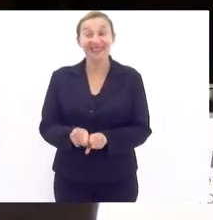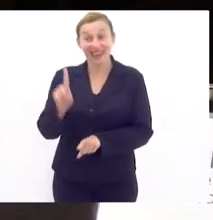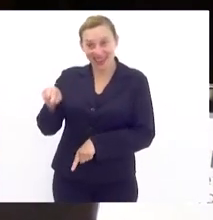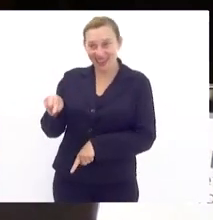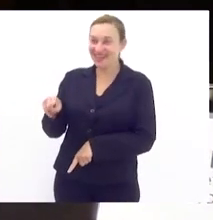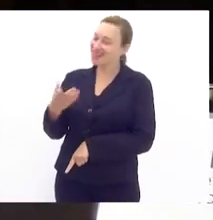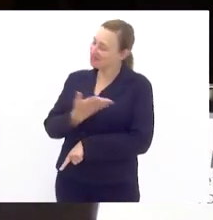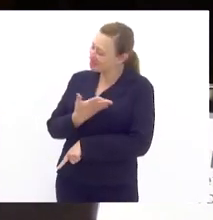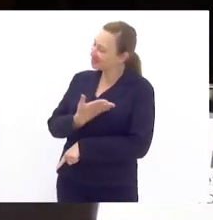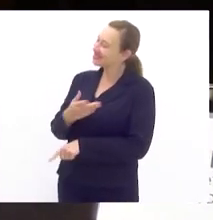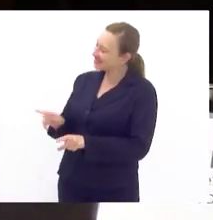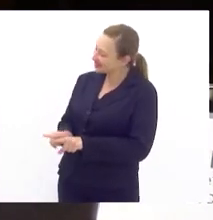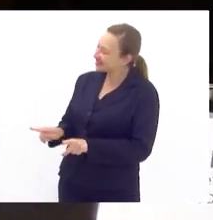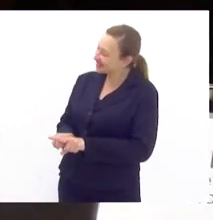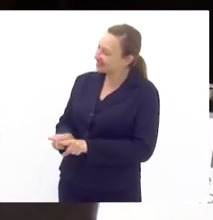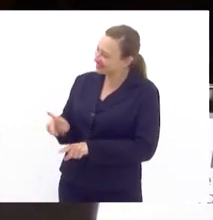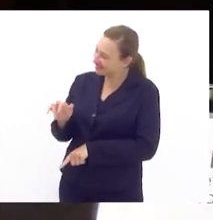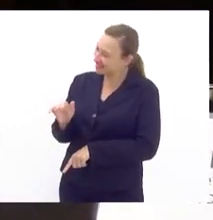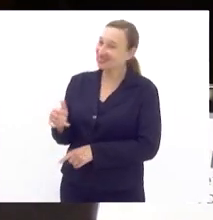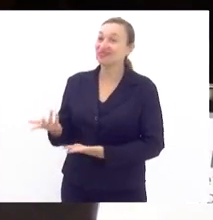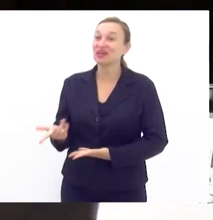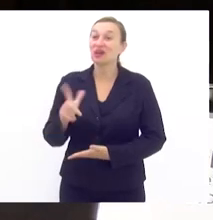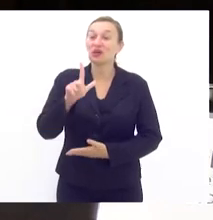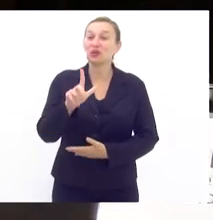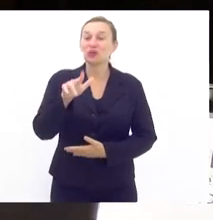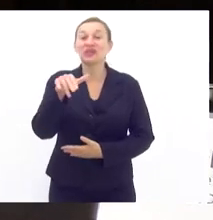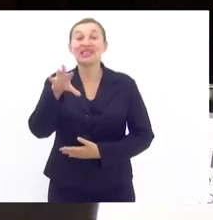também, né, Luciano.